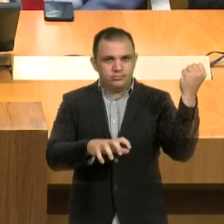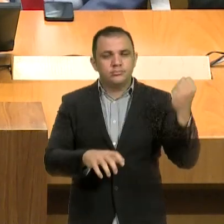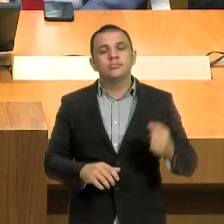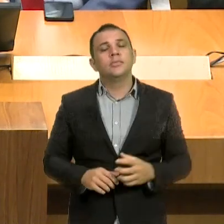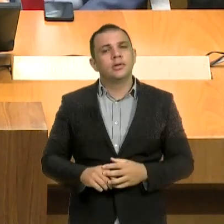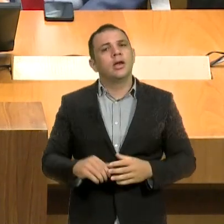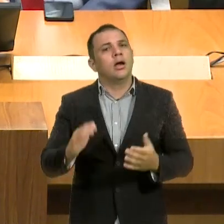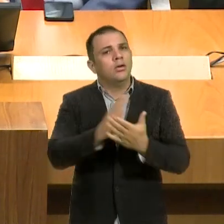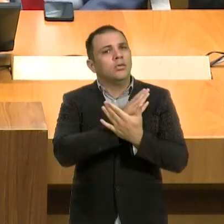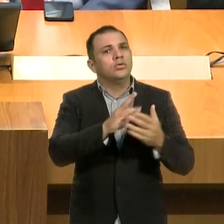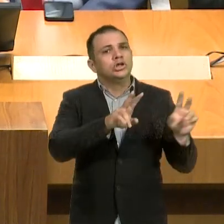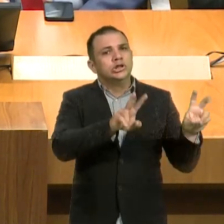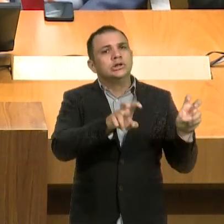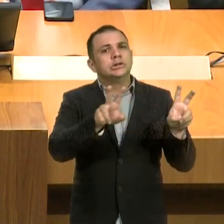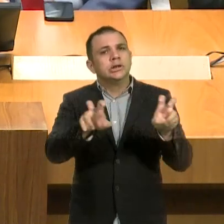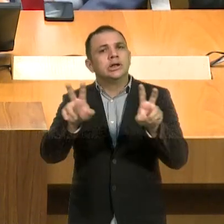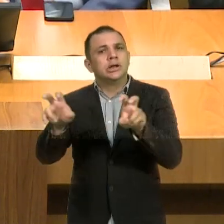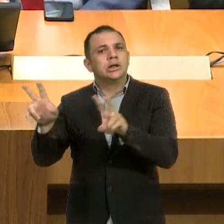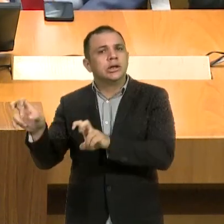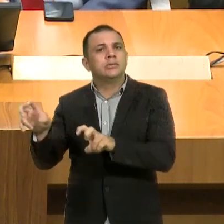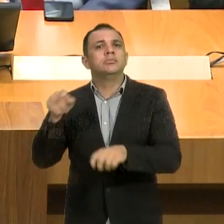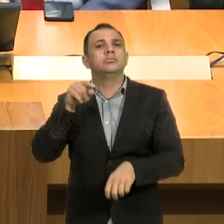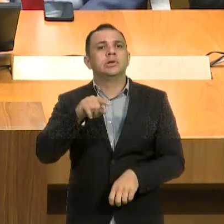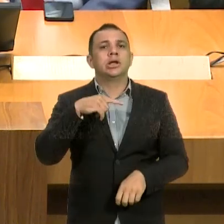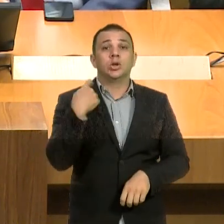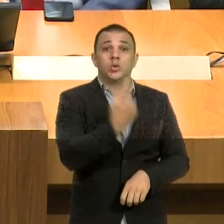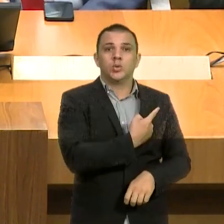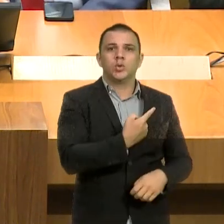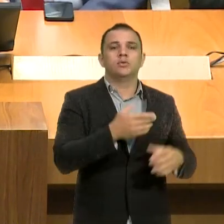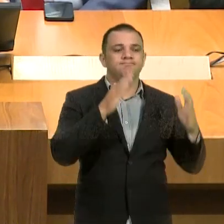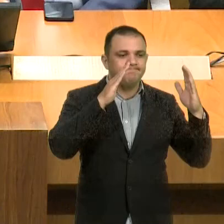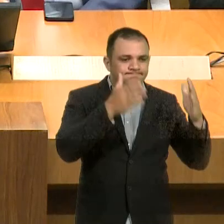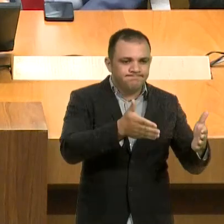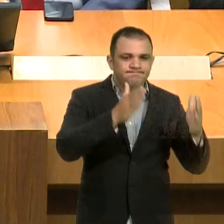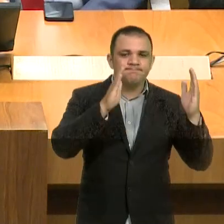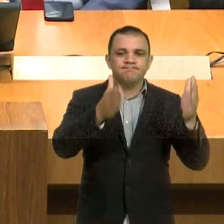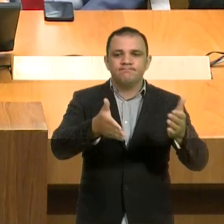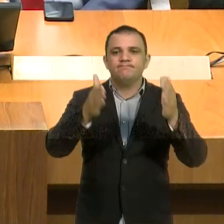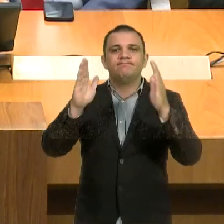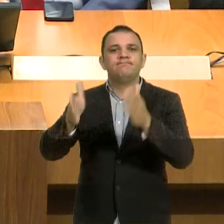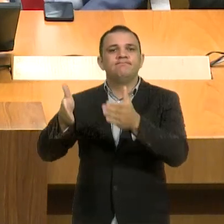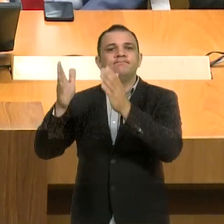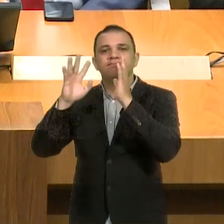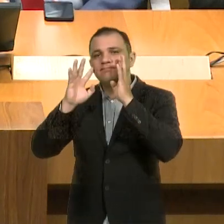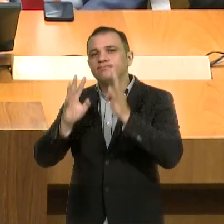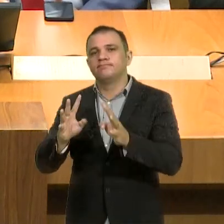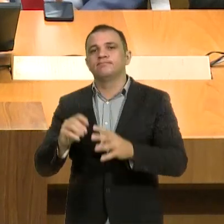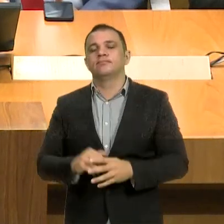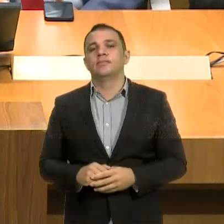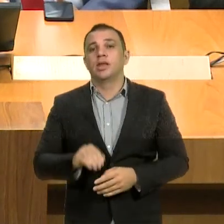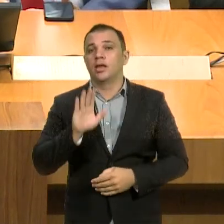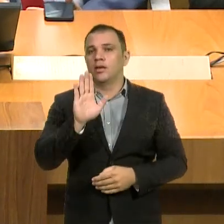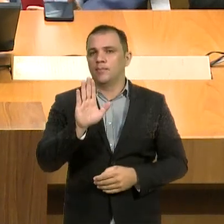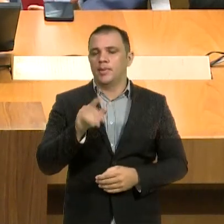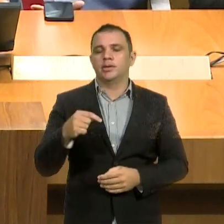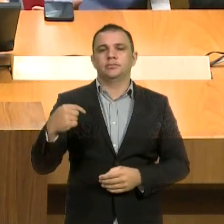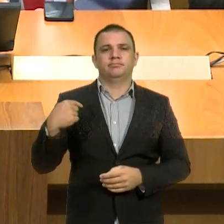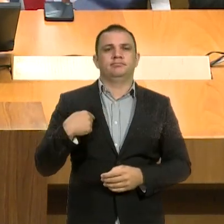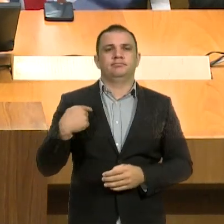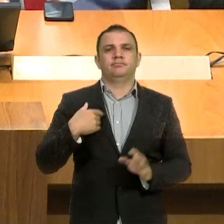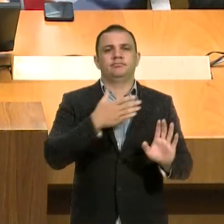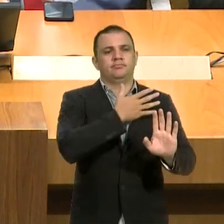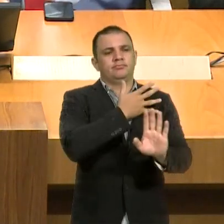dos temas que terão a nossa inteira atenção. Mas como venho agindo nos meus 30 anos de